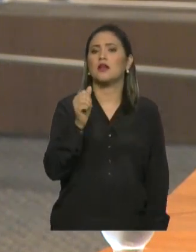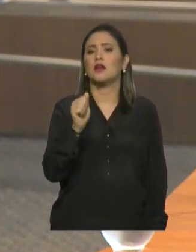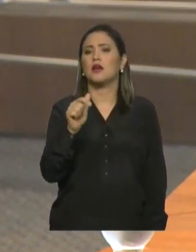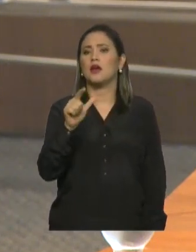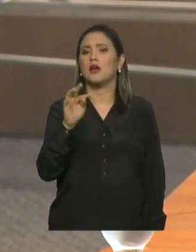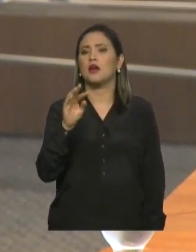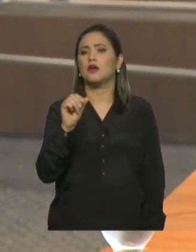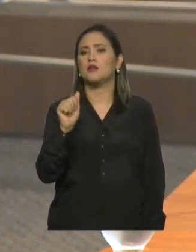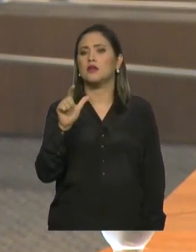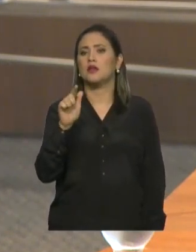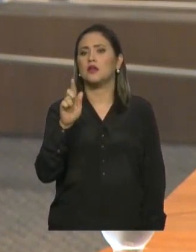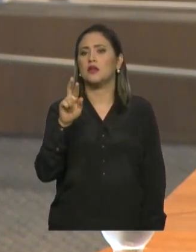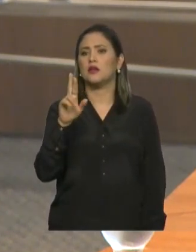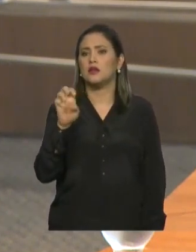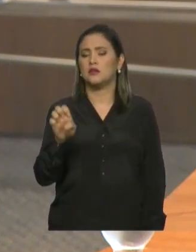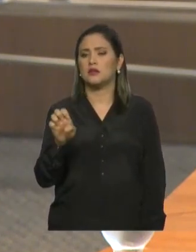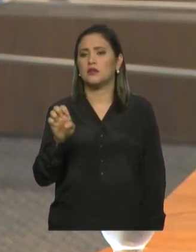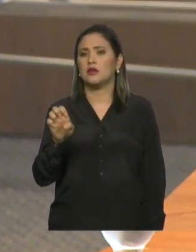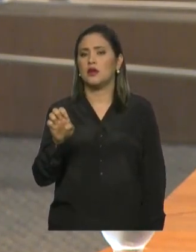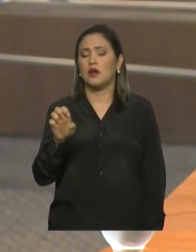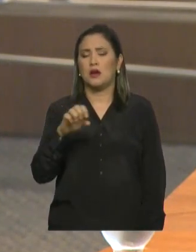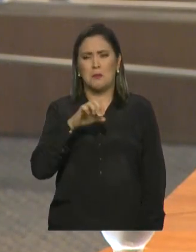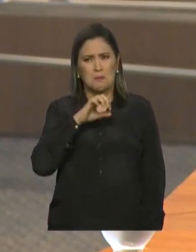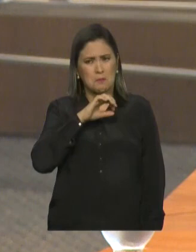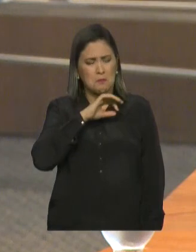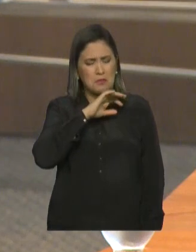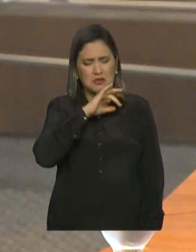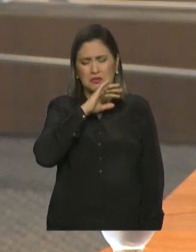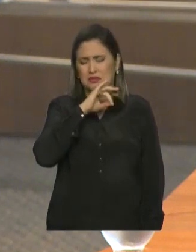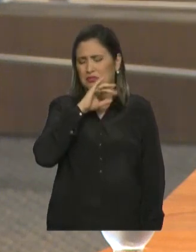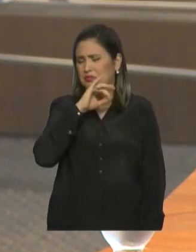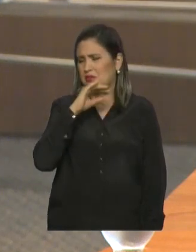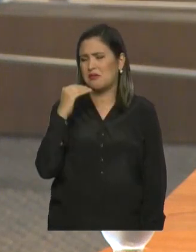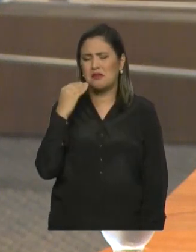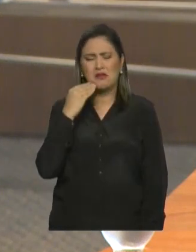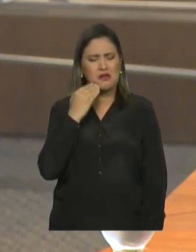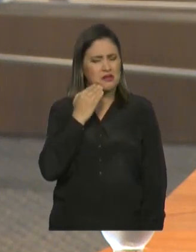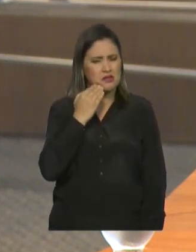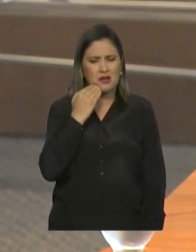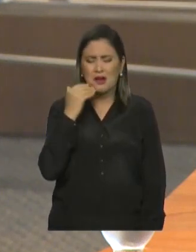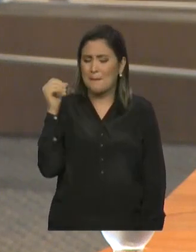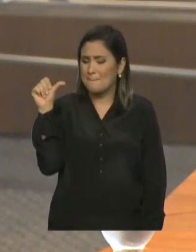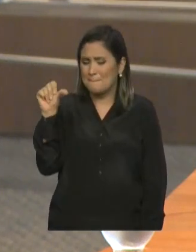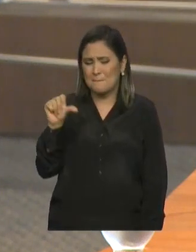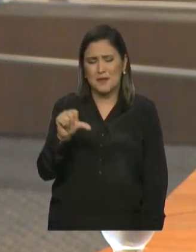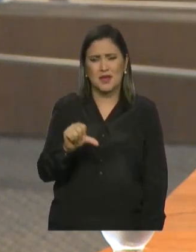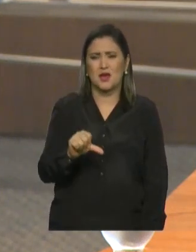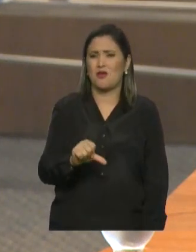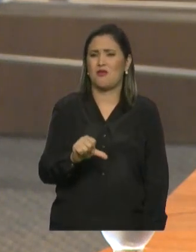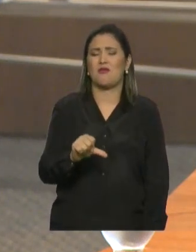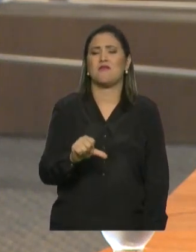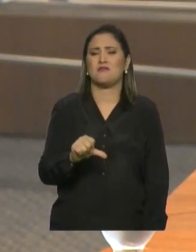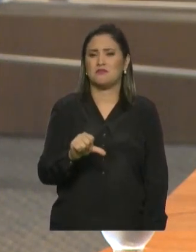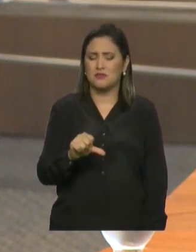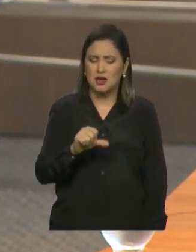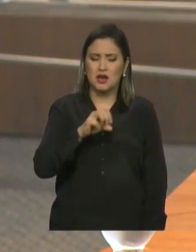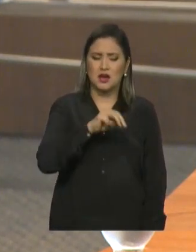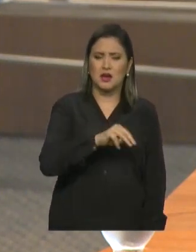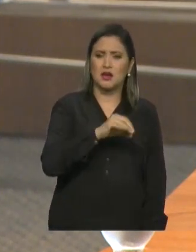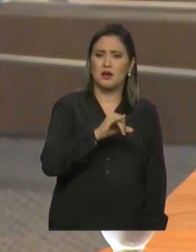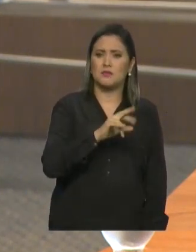São Mateus, mas agora o pior trecho, que eu acho que é do estado do Maranhão, dentro da rodovia federal, é de Miranda a Alto